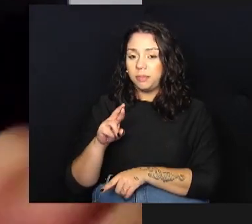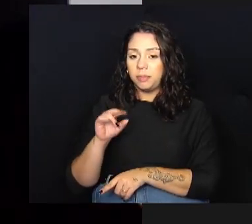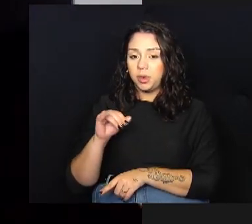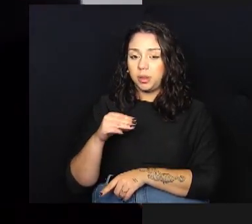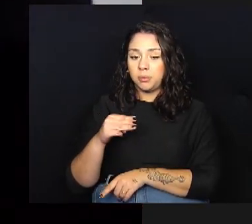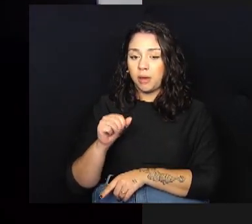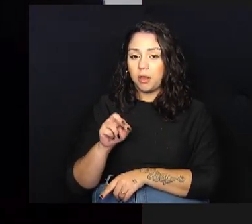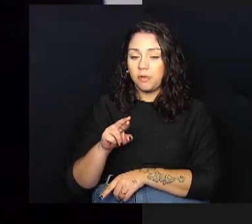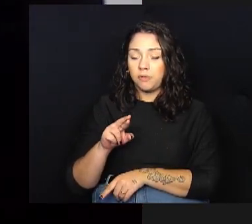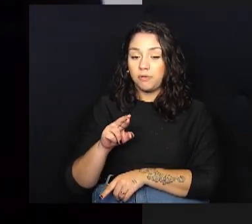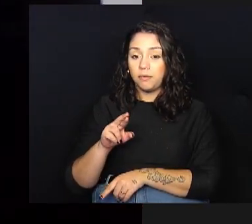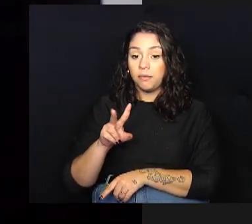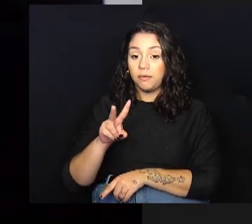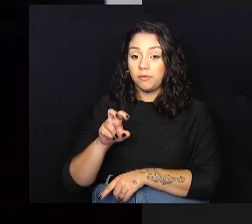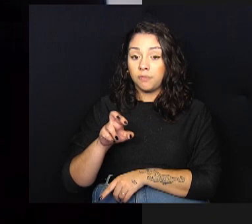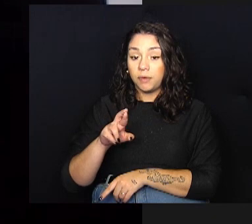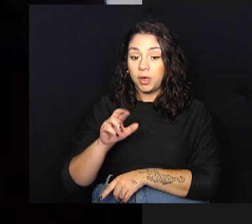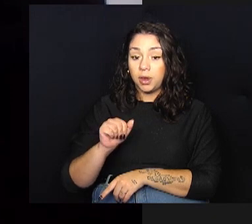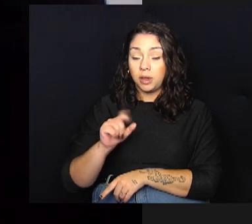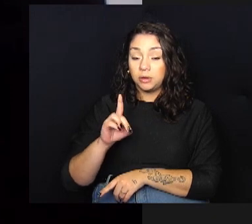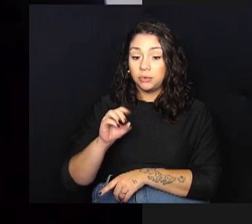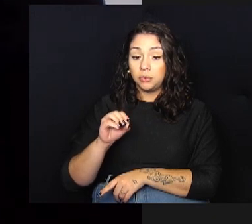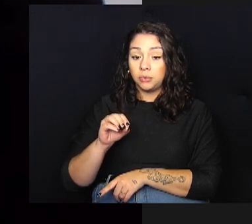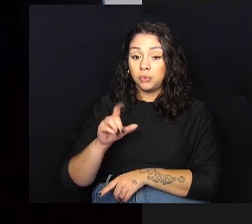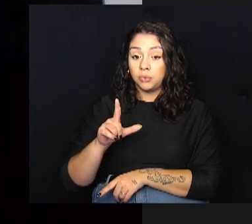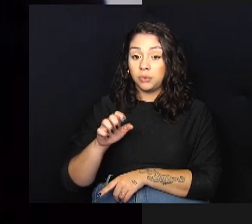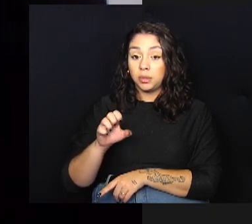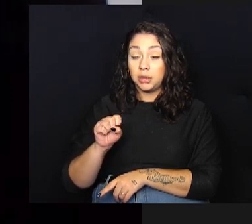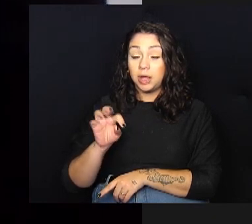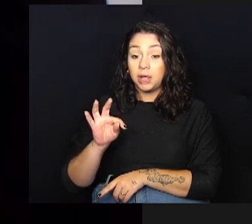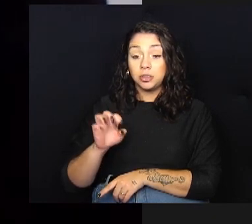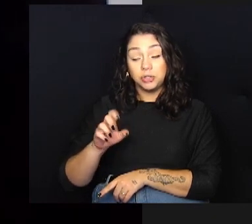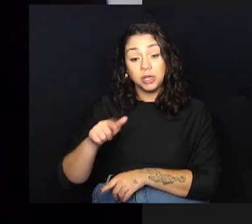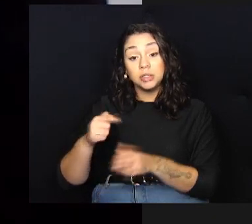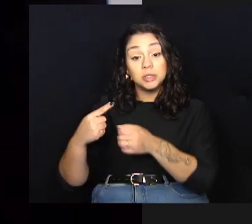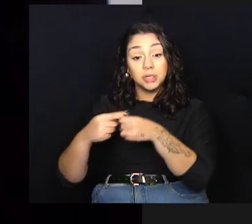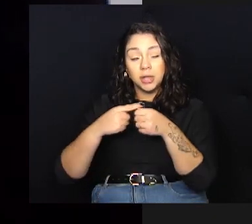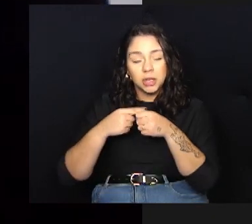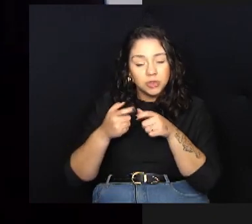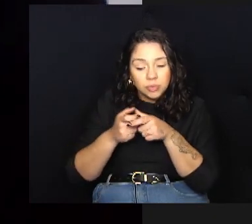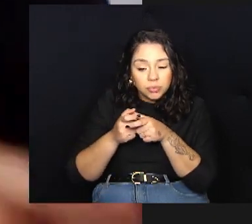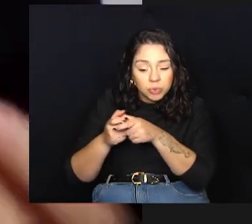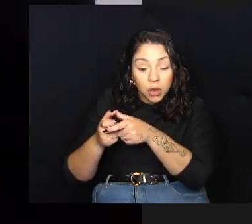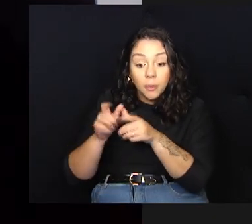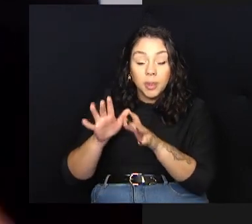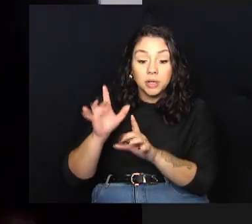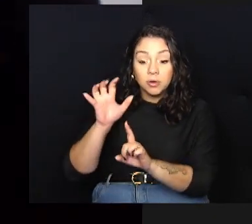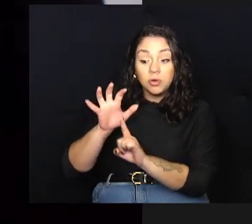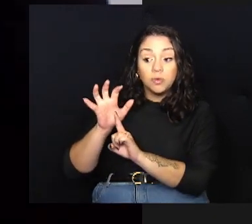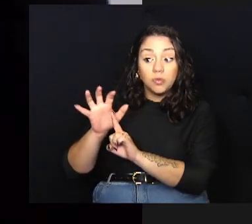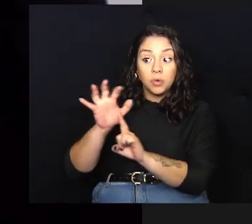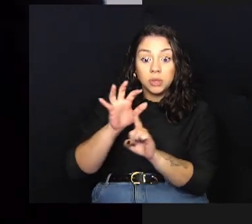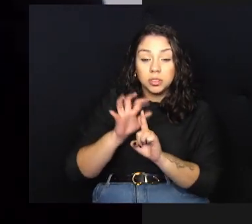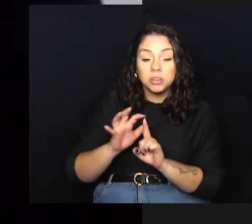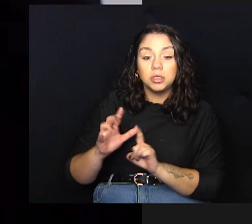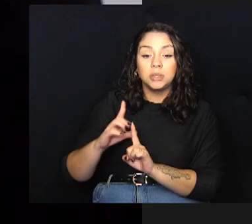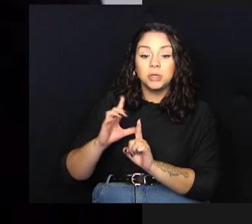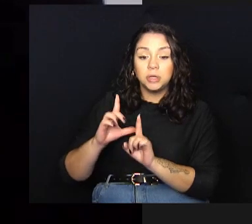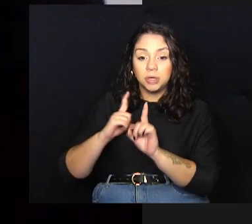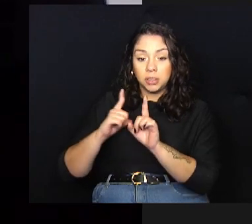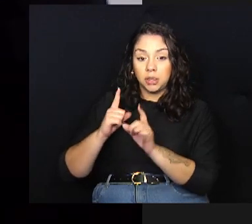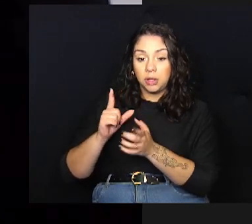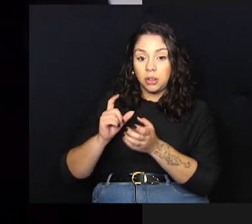que estão aí num contexto de influência desses grandes fluxos de